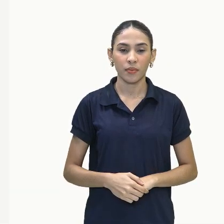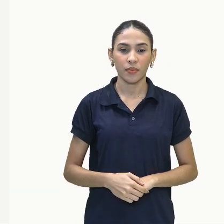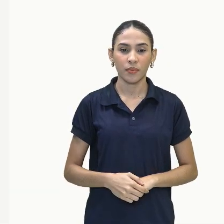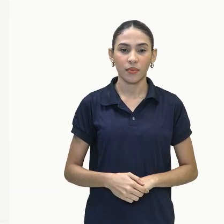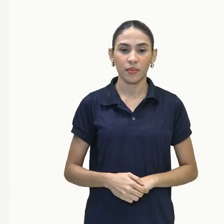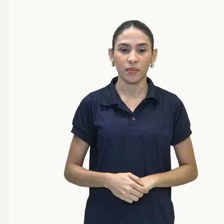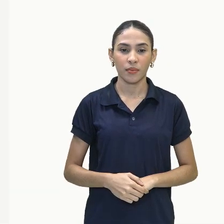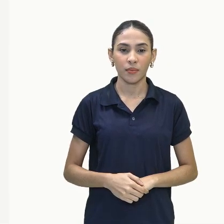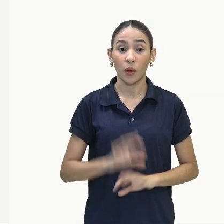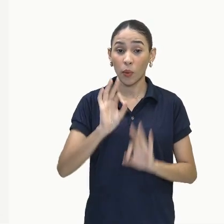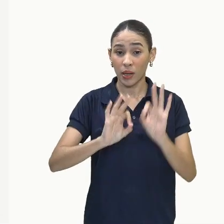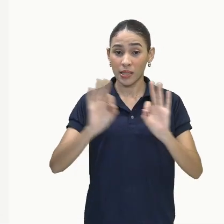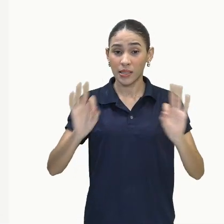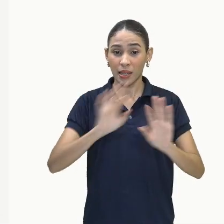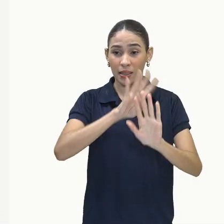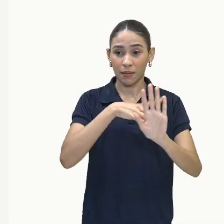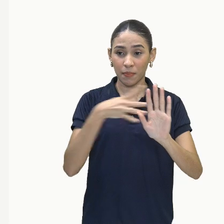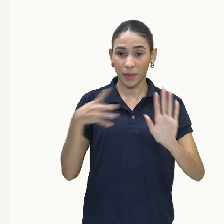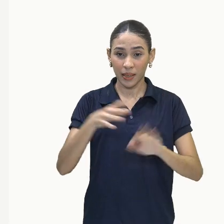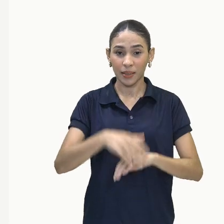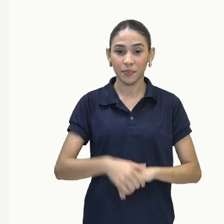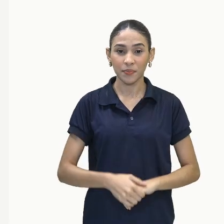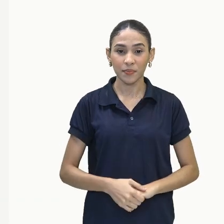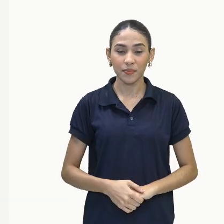Vou resgatar aqui nossa tabelinha.